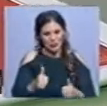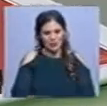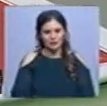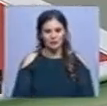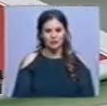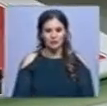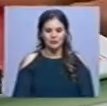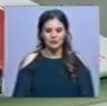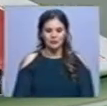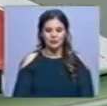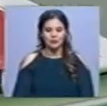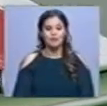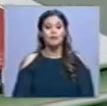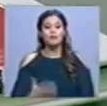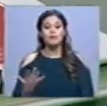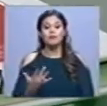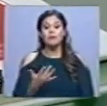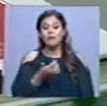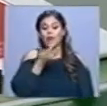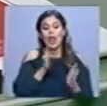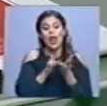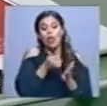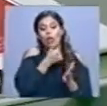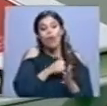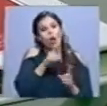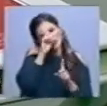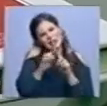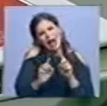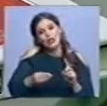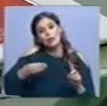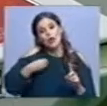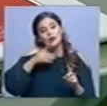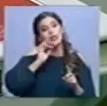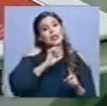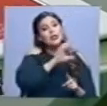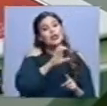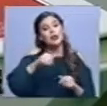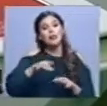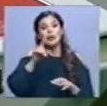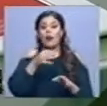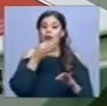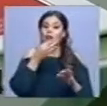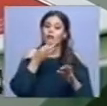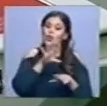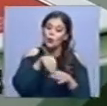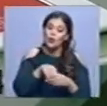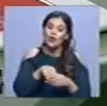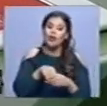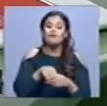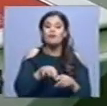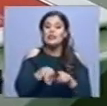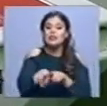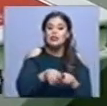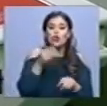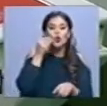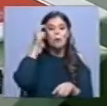Admirável Horizonte da Bioética. É, sobretudo, as preocupações de uma cientista, mas que também passou pelo mundo da política, como é que a